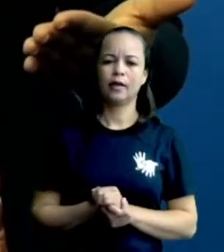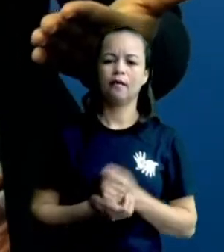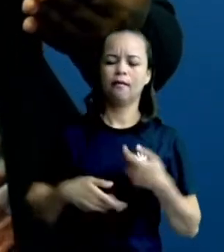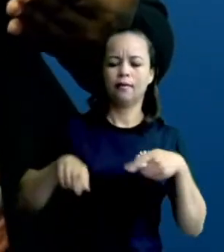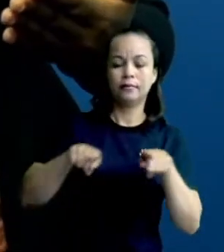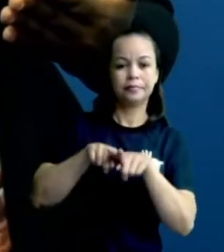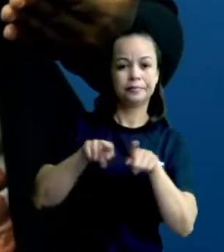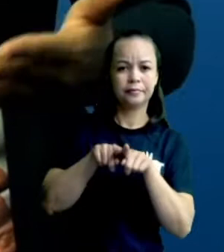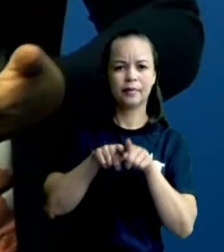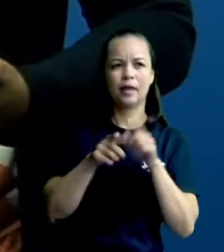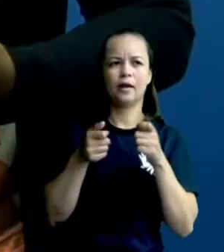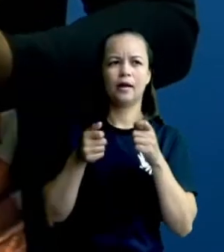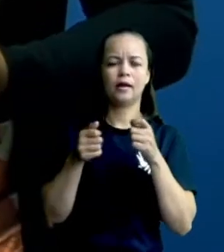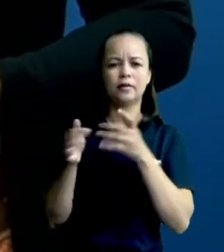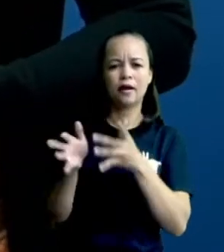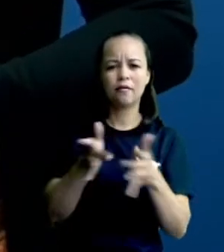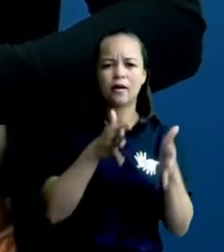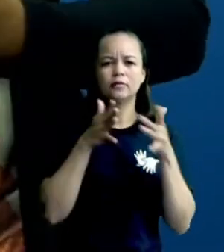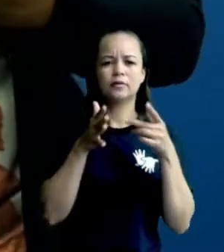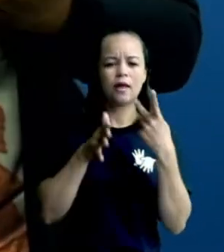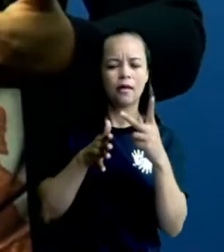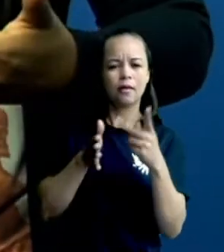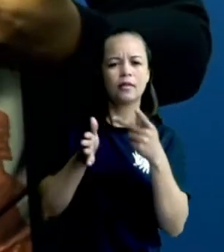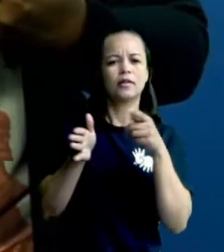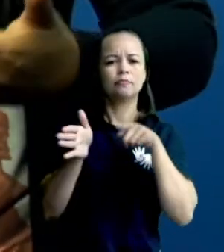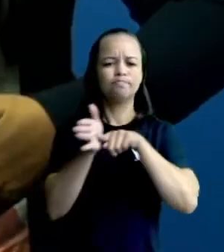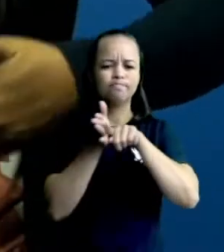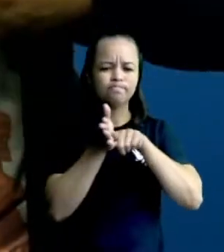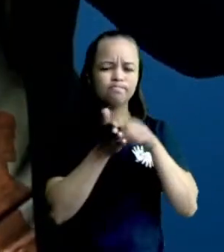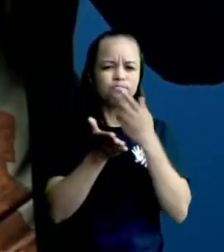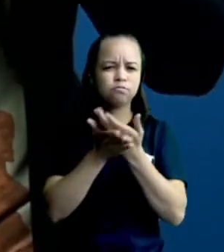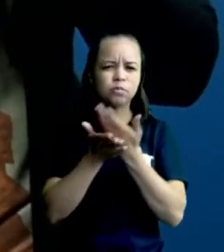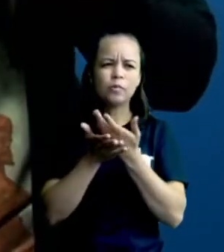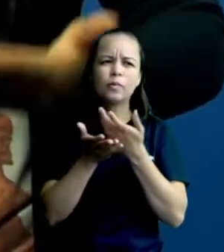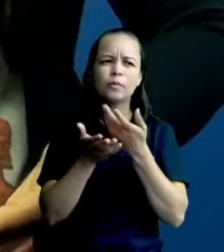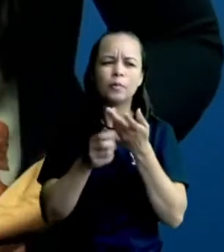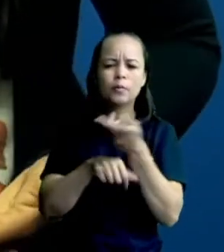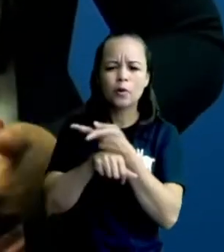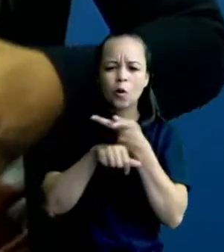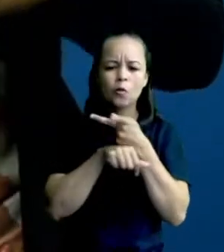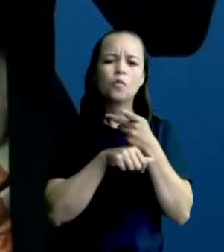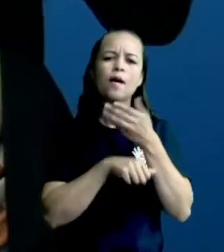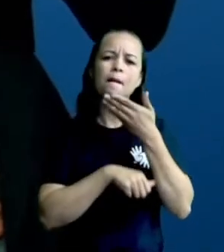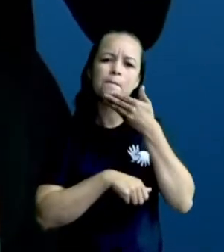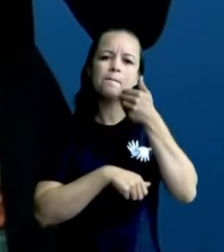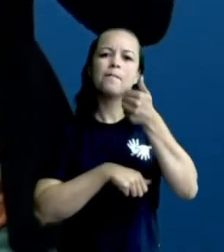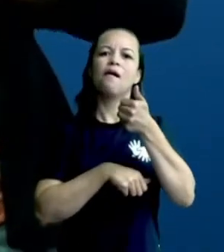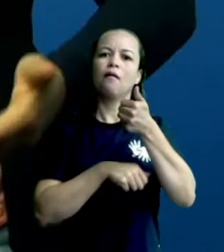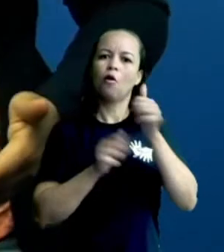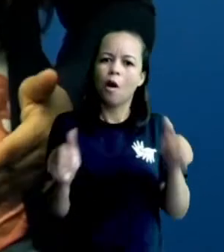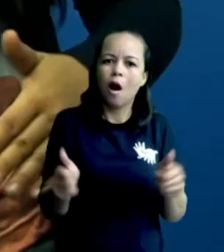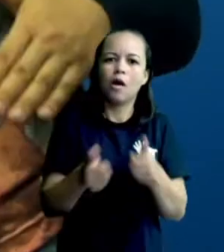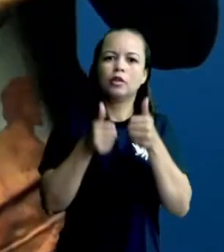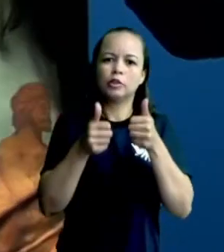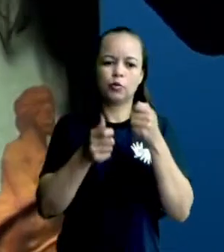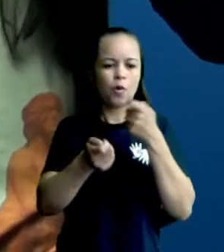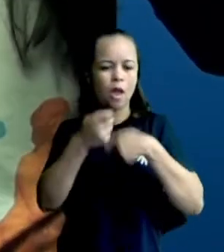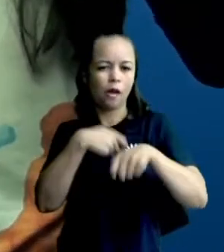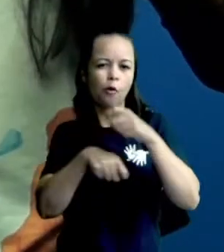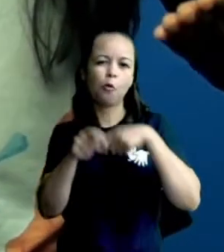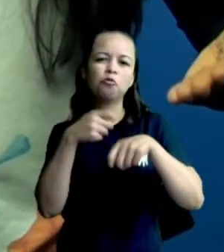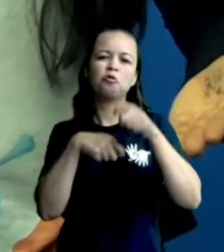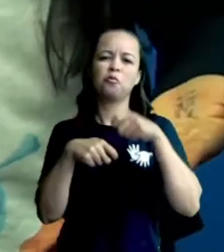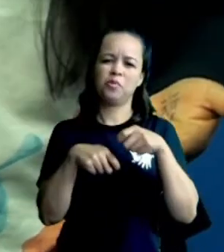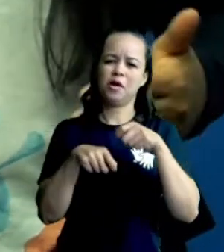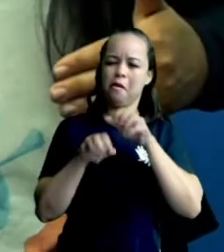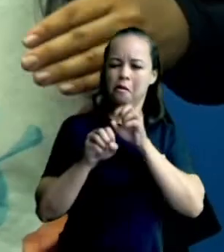através desses dados, procurar meios de cada vez melhorar nossa economia, melhorar